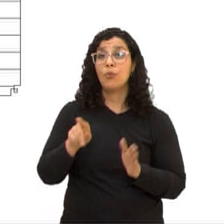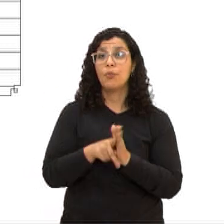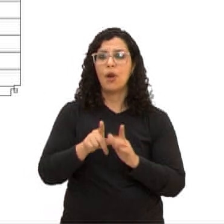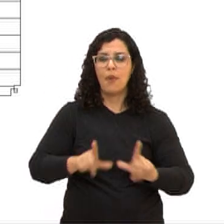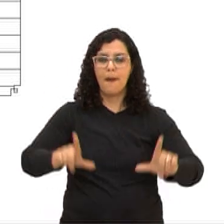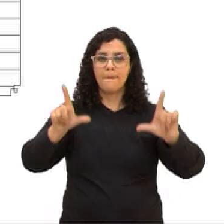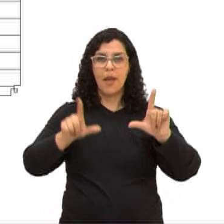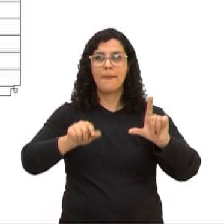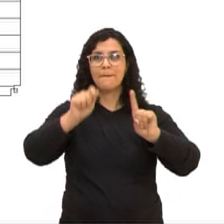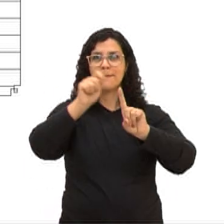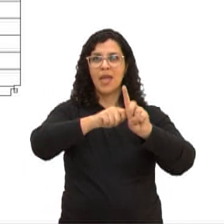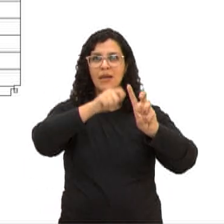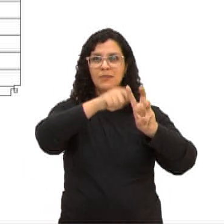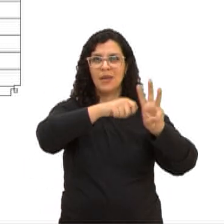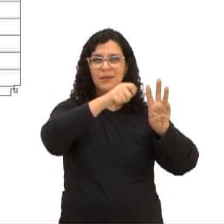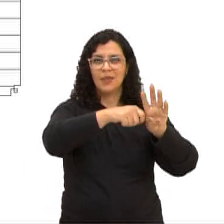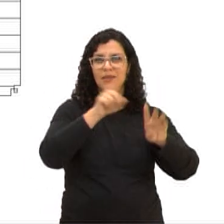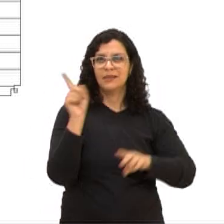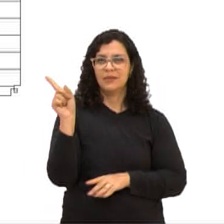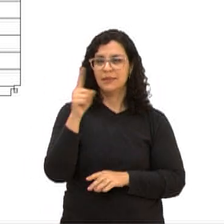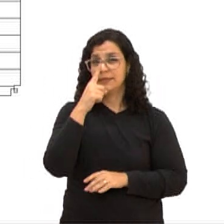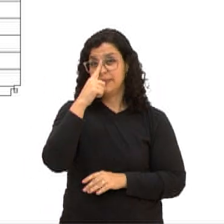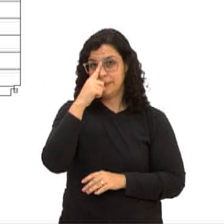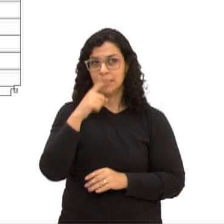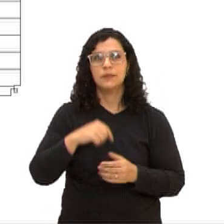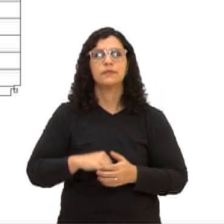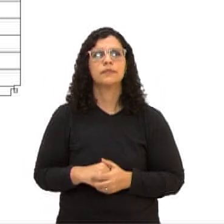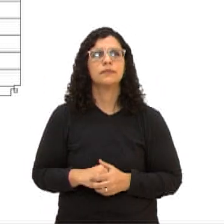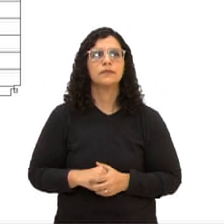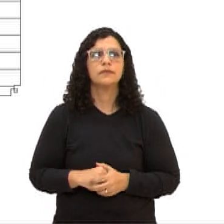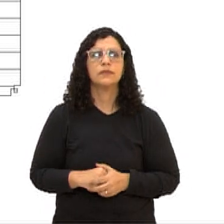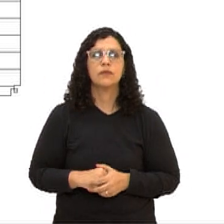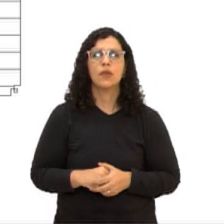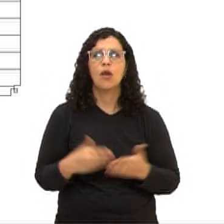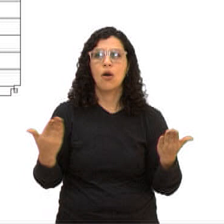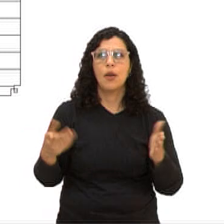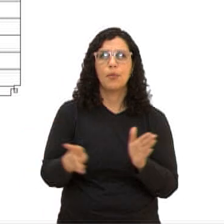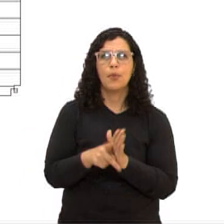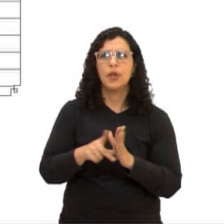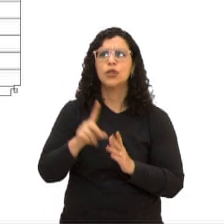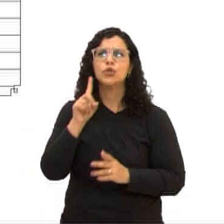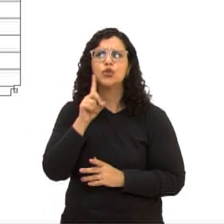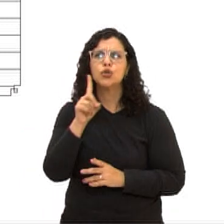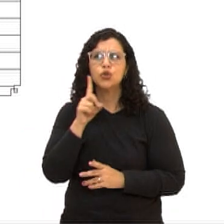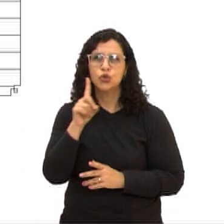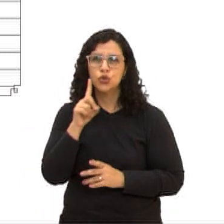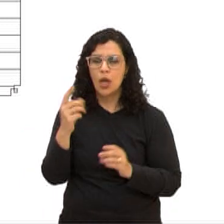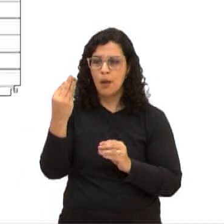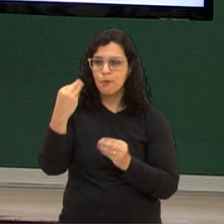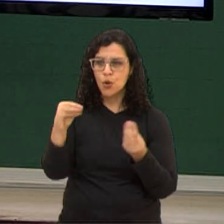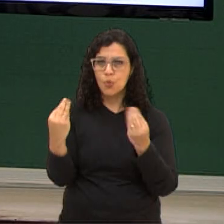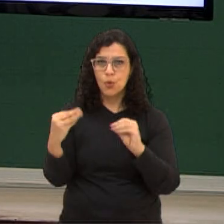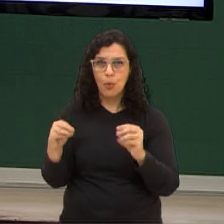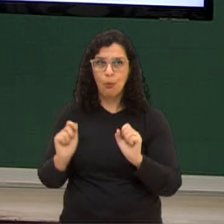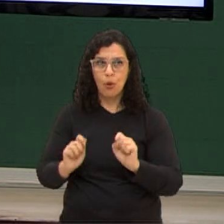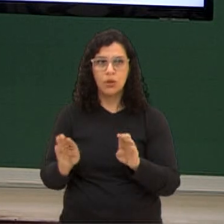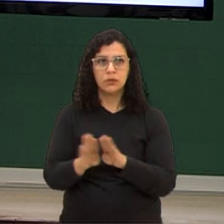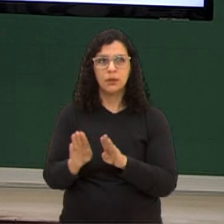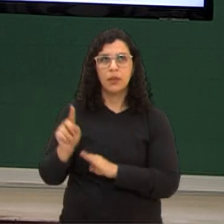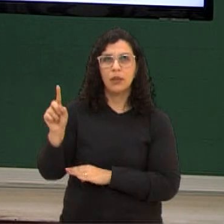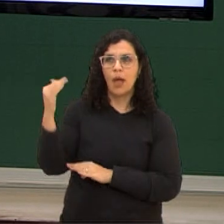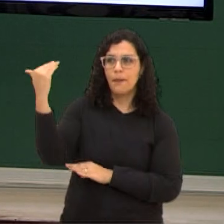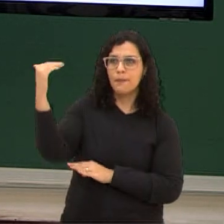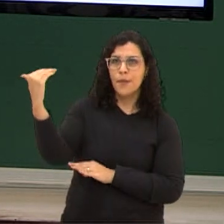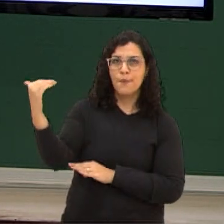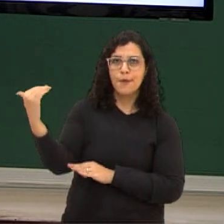planner mensal, então é um planner do mês, né? Então, aqui tem todos os dias do mês também. E